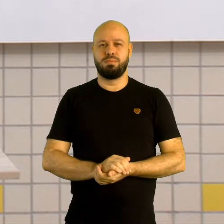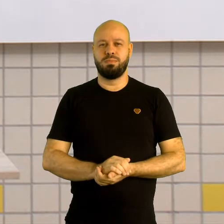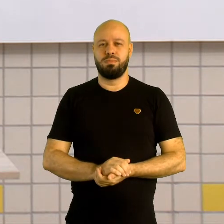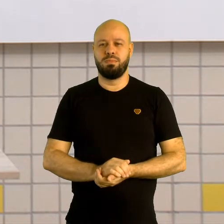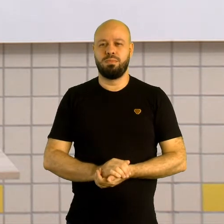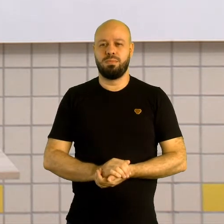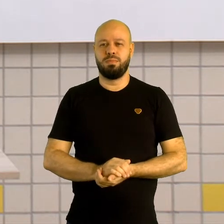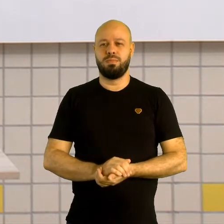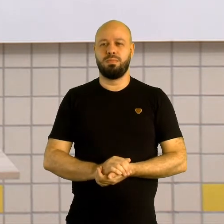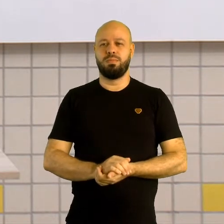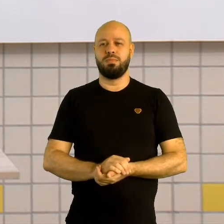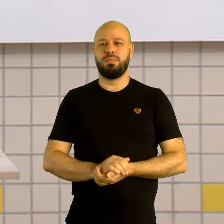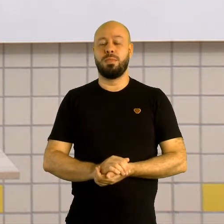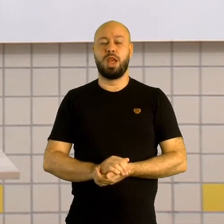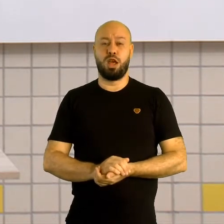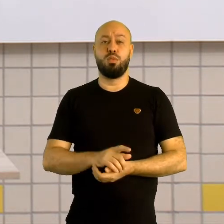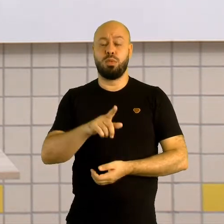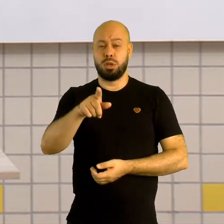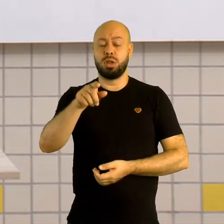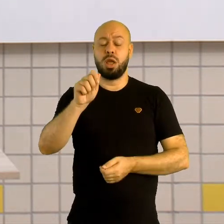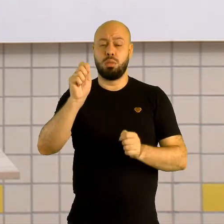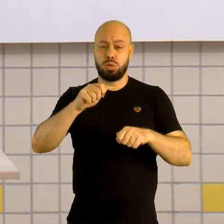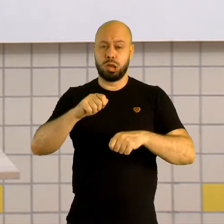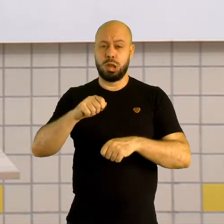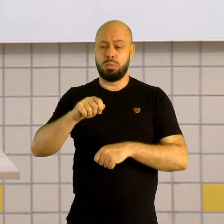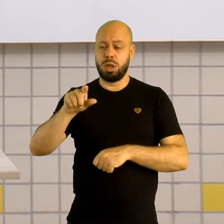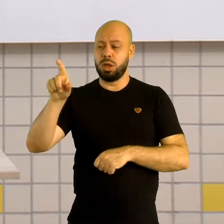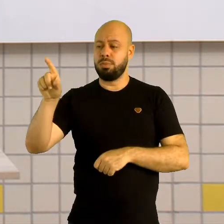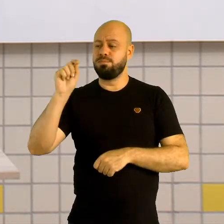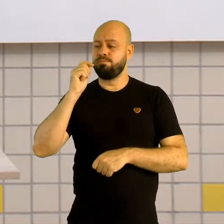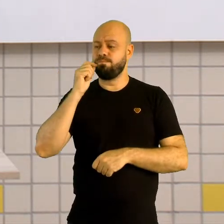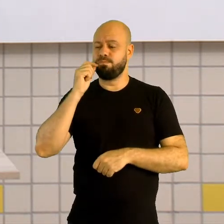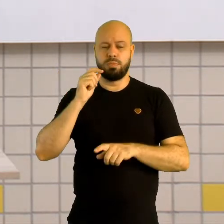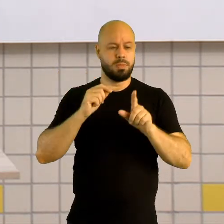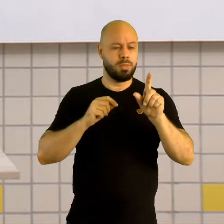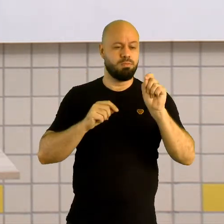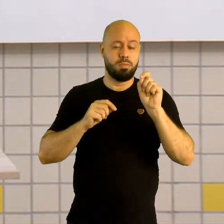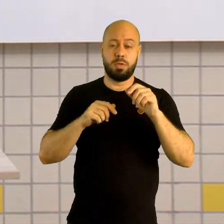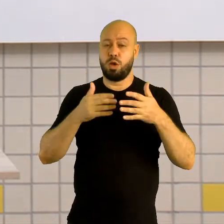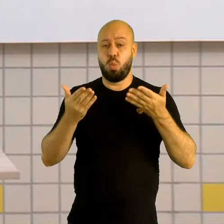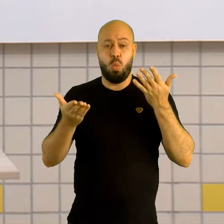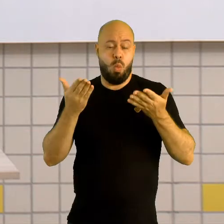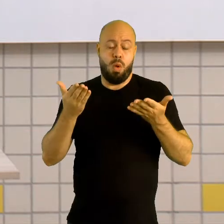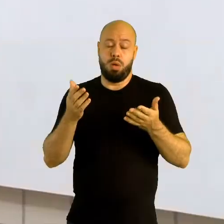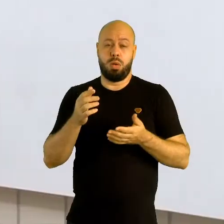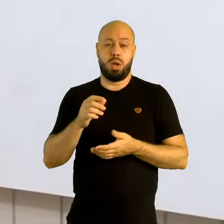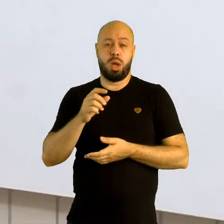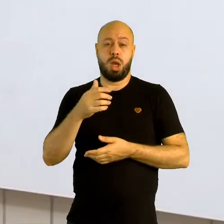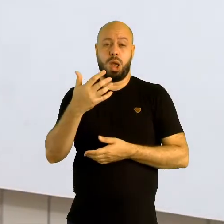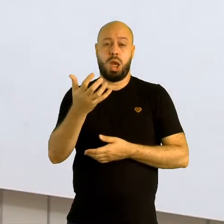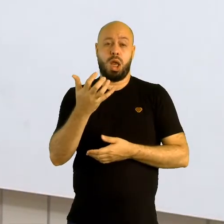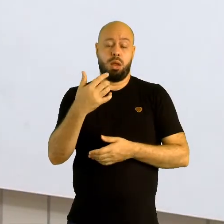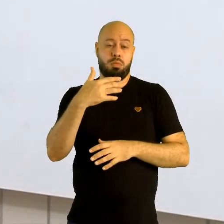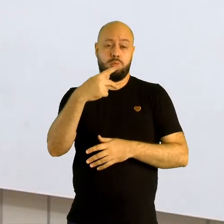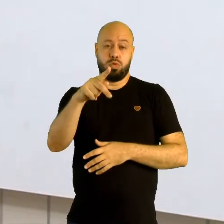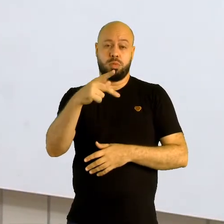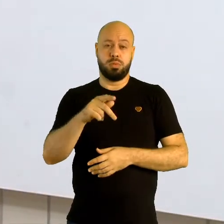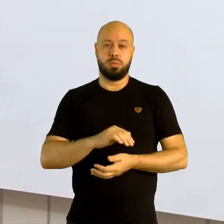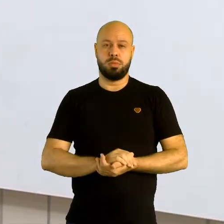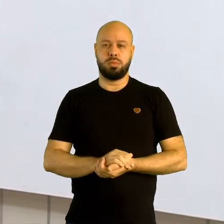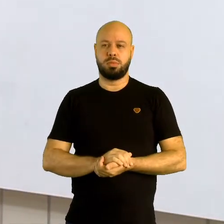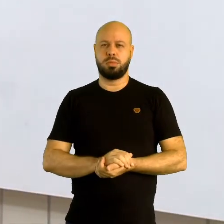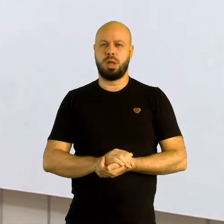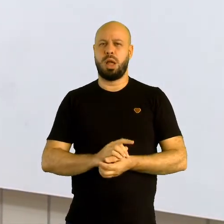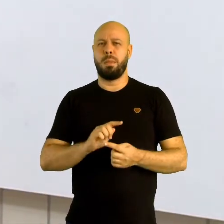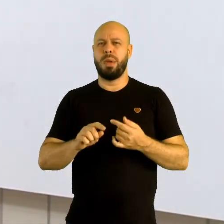Então, eu dei o direito de escolha. Ele vai escolher um dos dois, certo? Mas eu falei que ele é semelhante, que